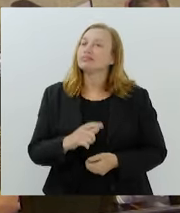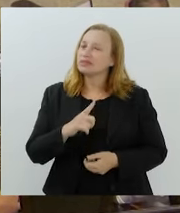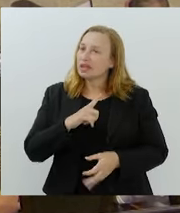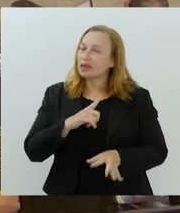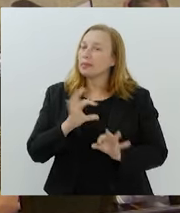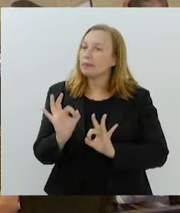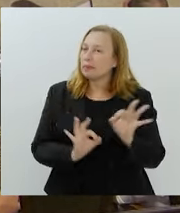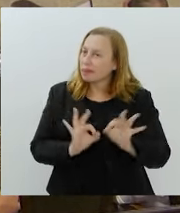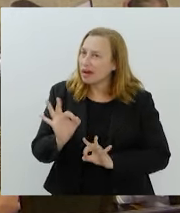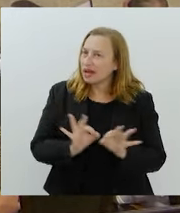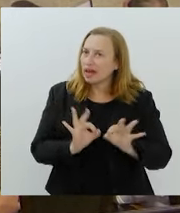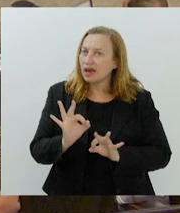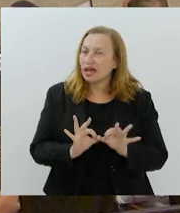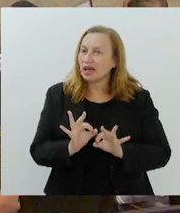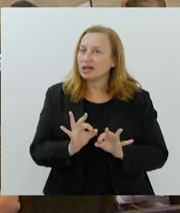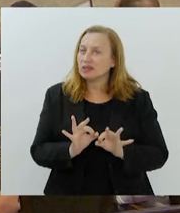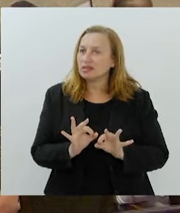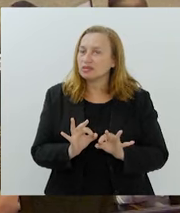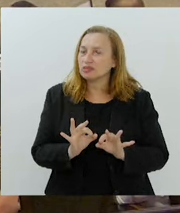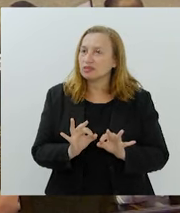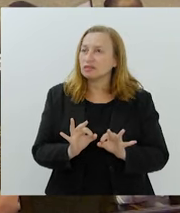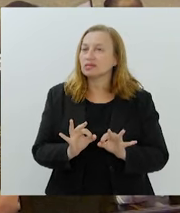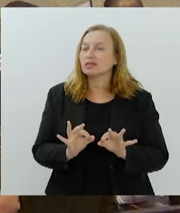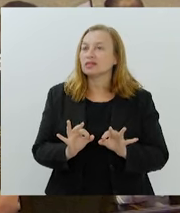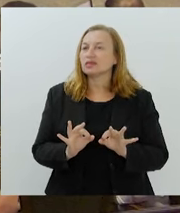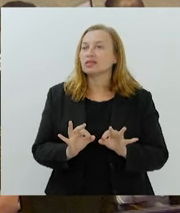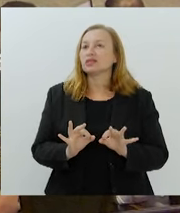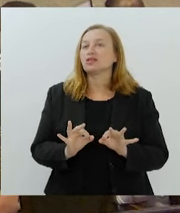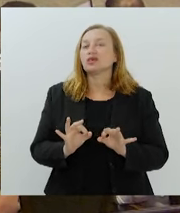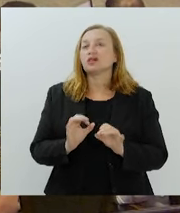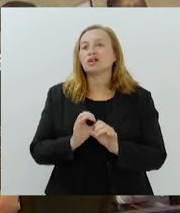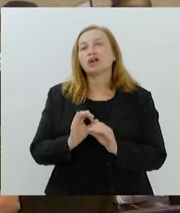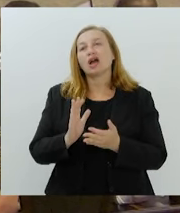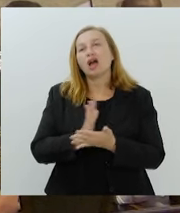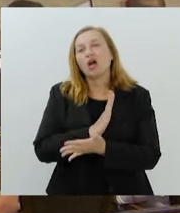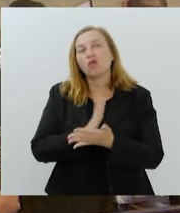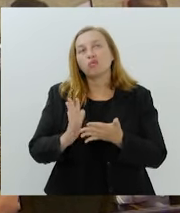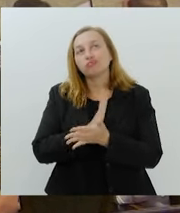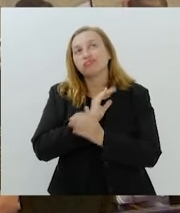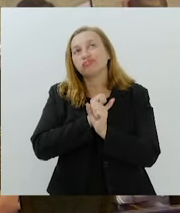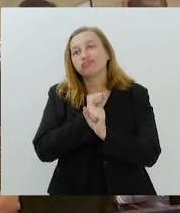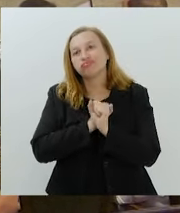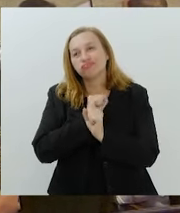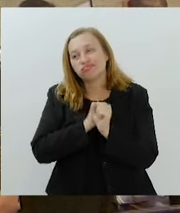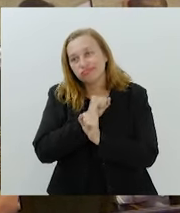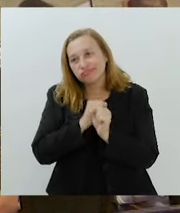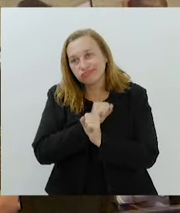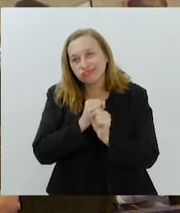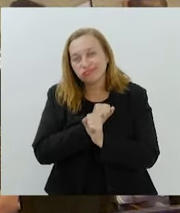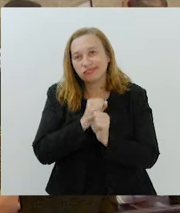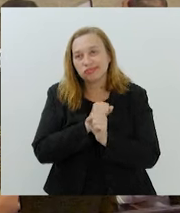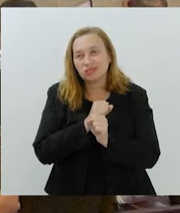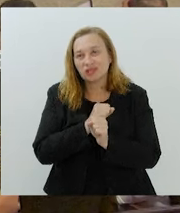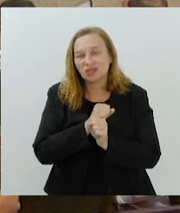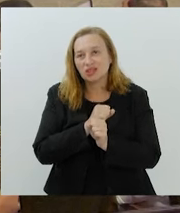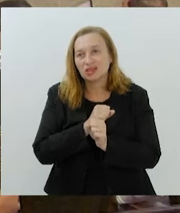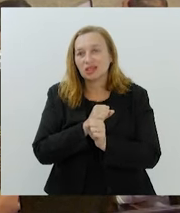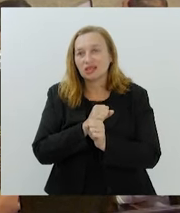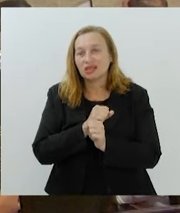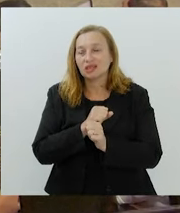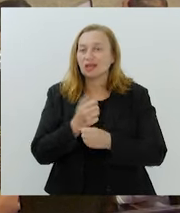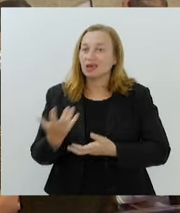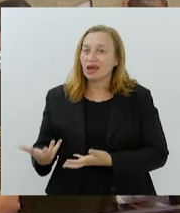de maneira tão consistente durante algumas décadas que não é à toa que ele recebe